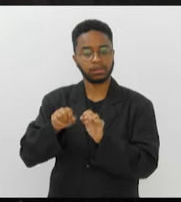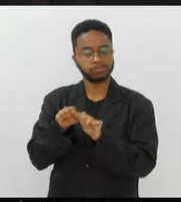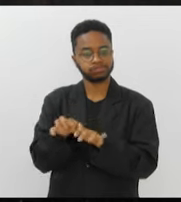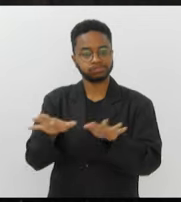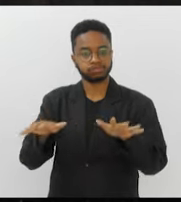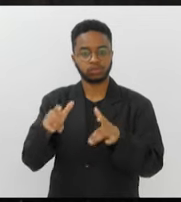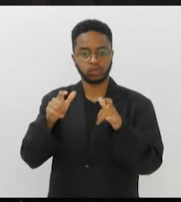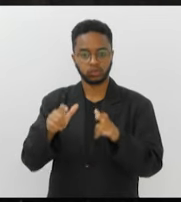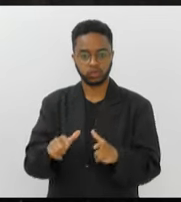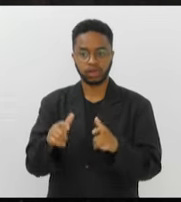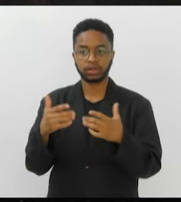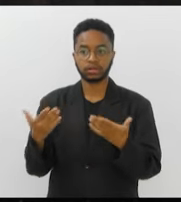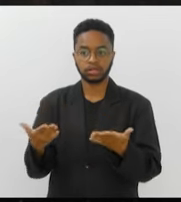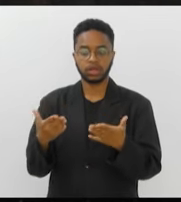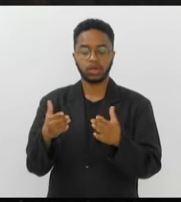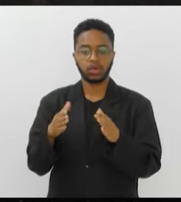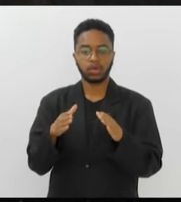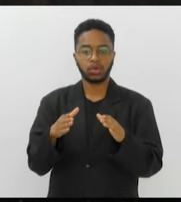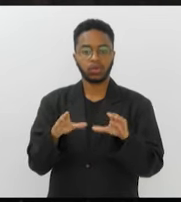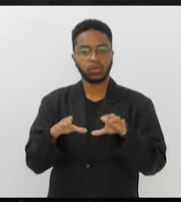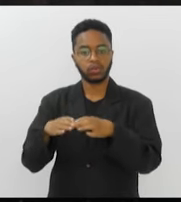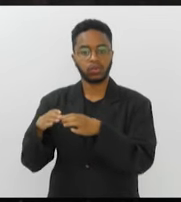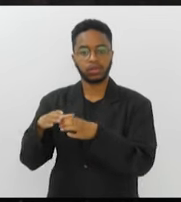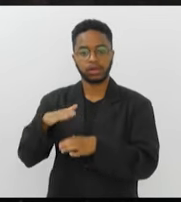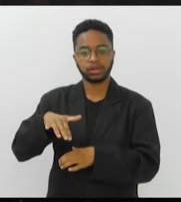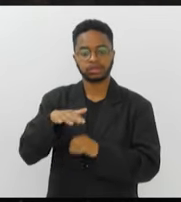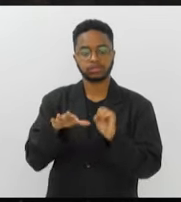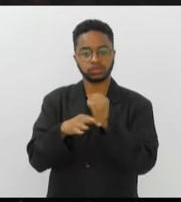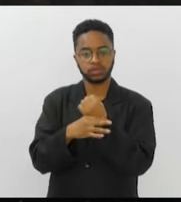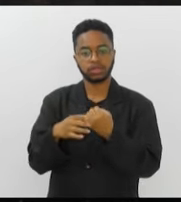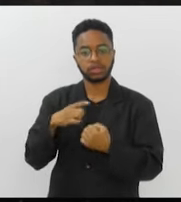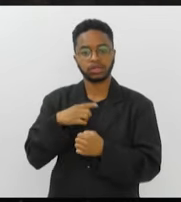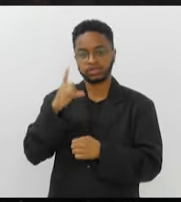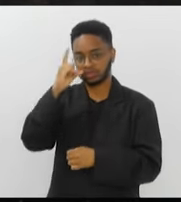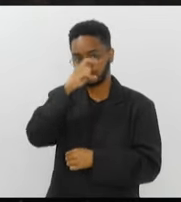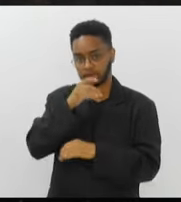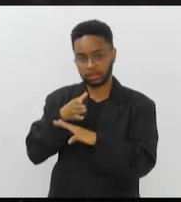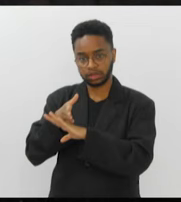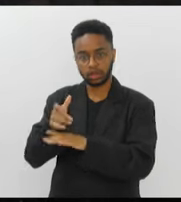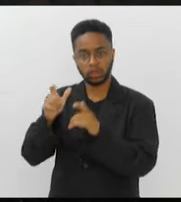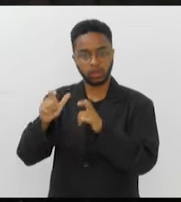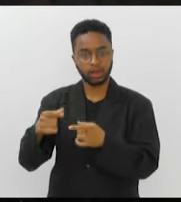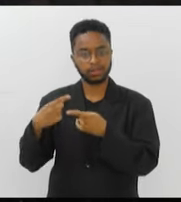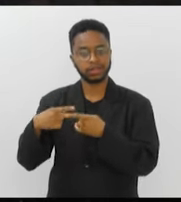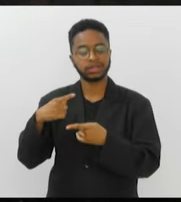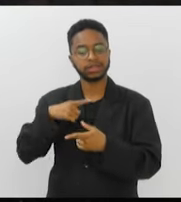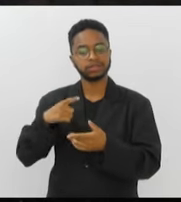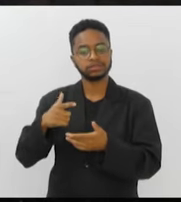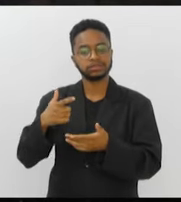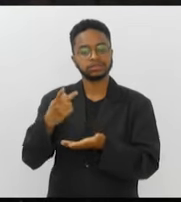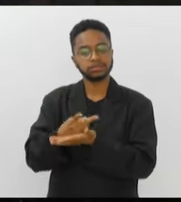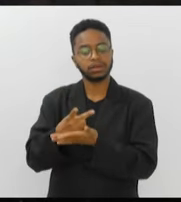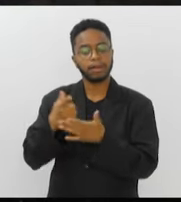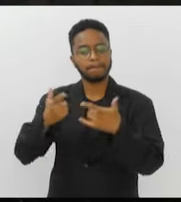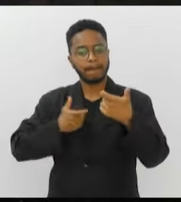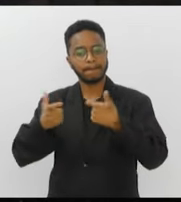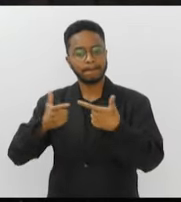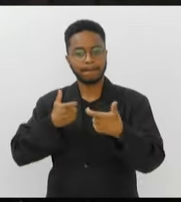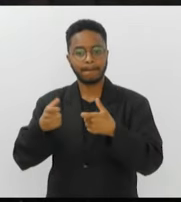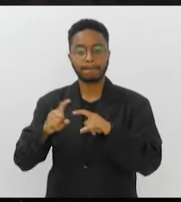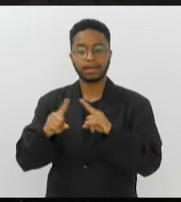as forças de segurança têm muita dificuldade de entrar naquele local ali sem que tenha um confronto. Quero lembrar bem claro